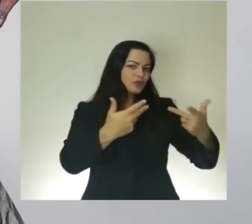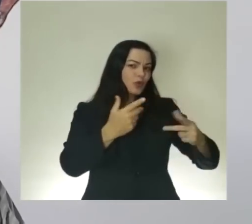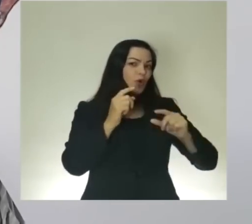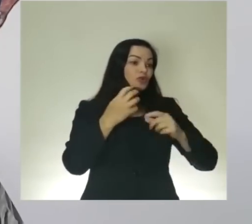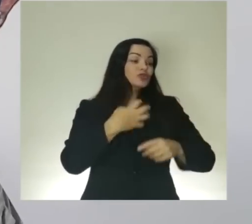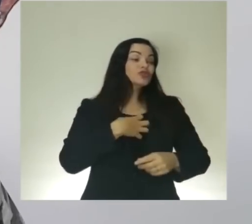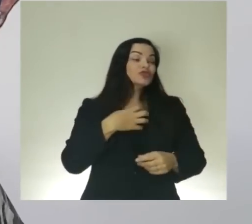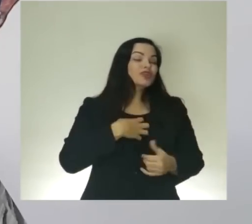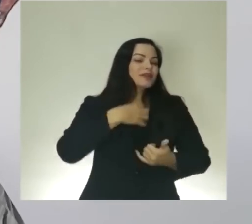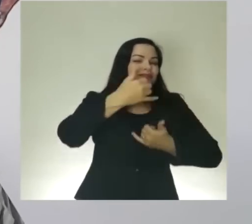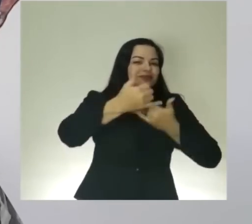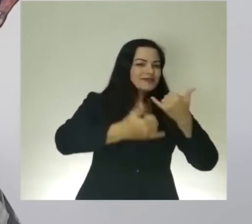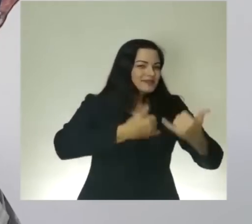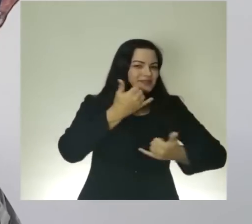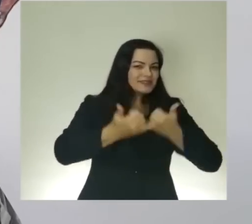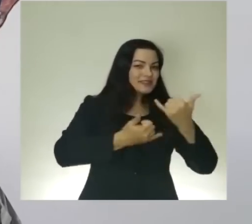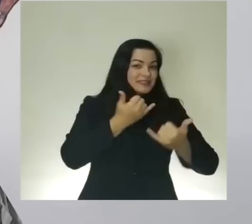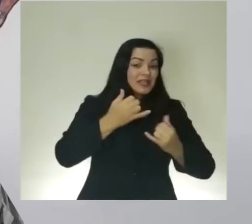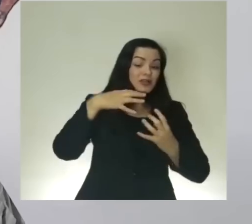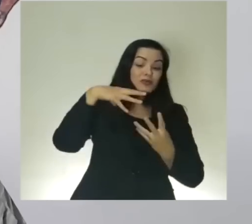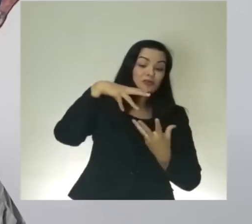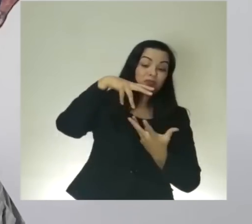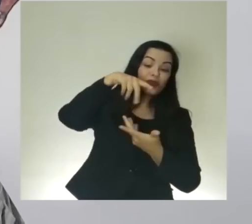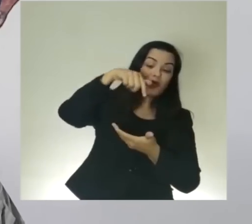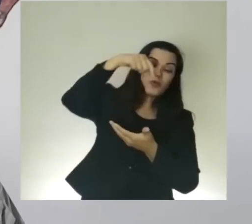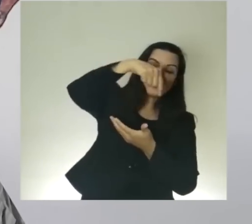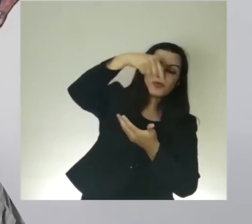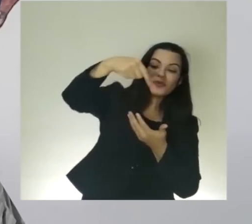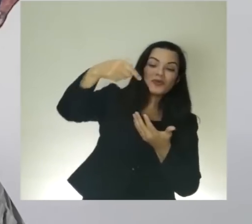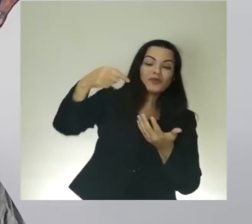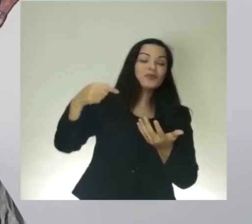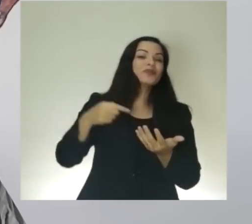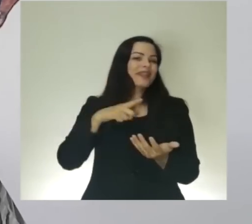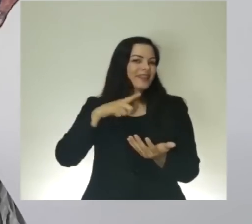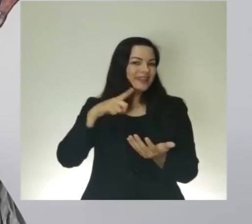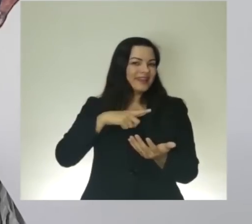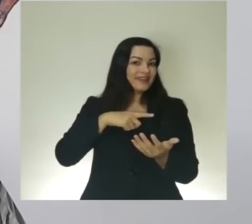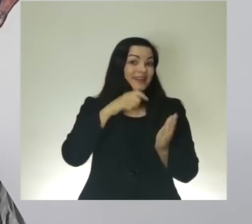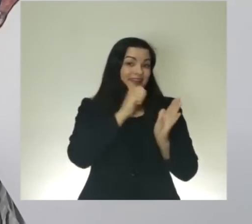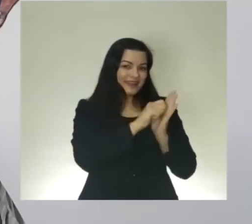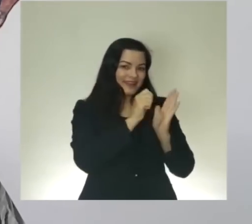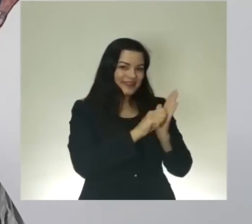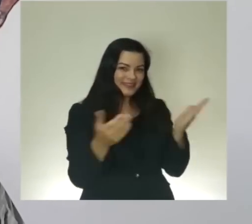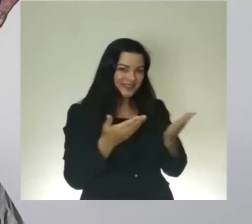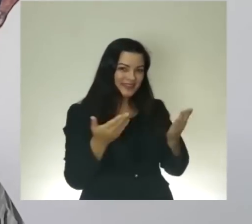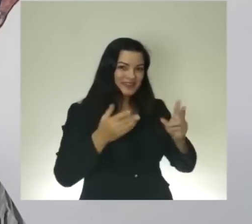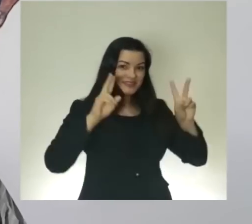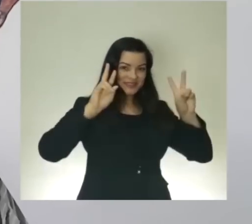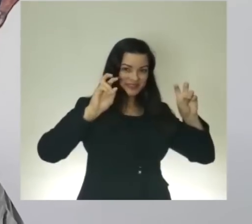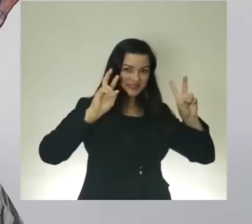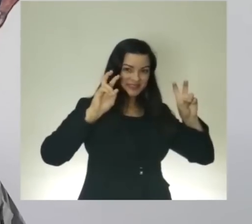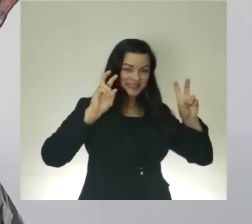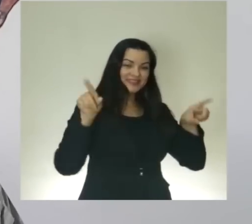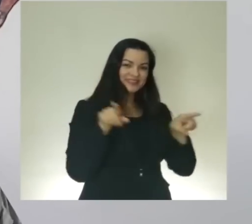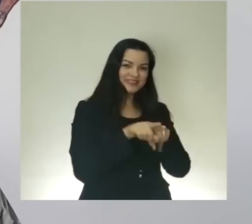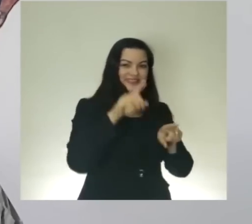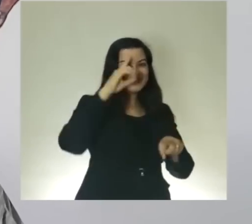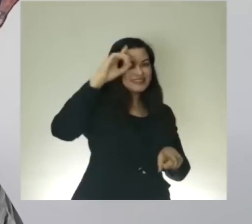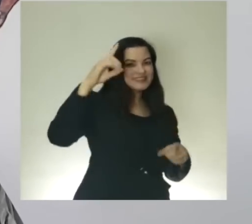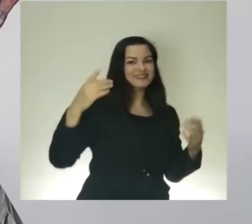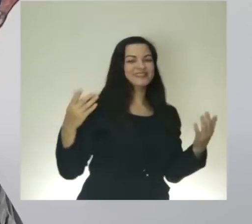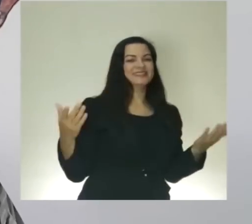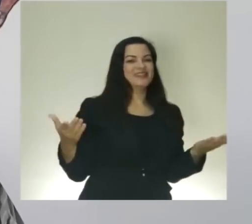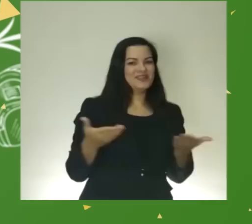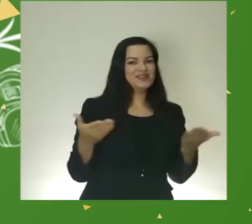brincar espalhadas pelo mundo. Então, anotem aí o tema do nosso encontro e a data que nós já